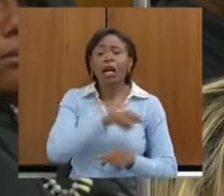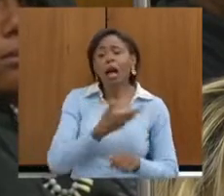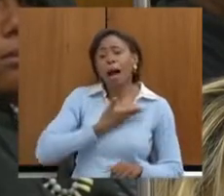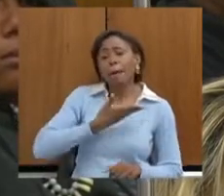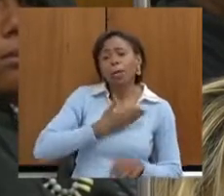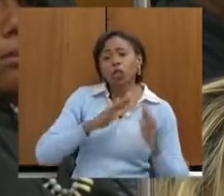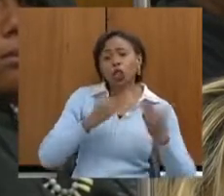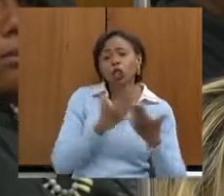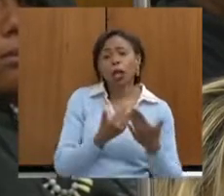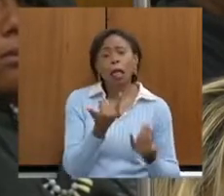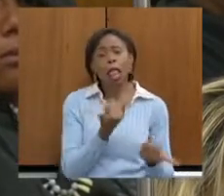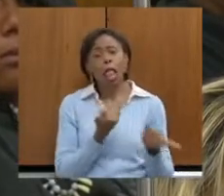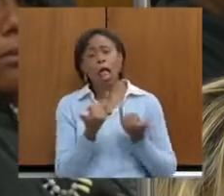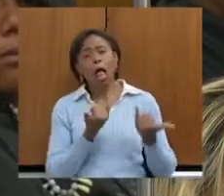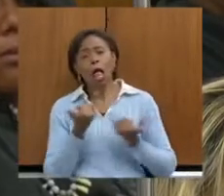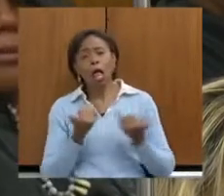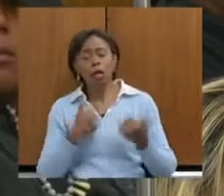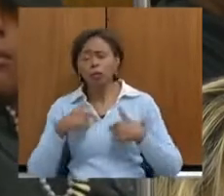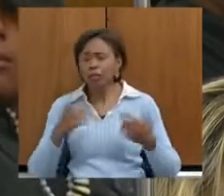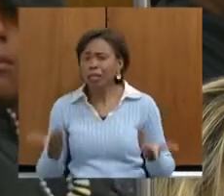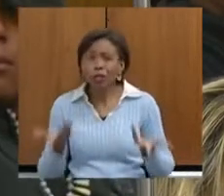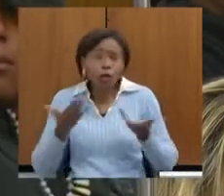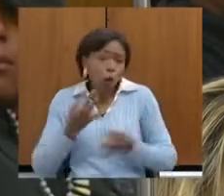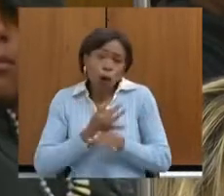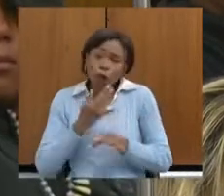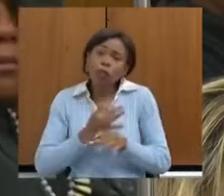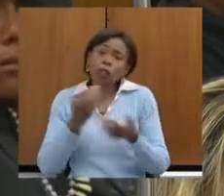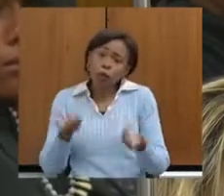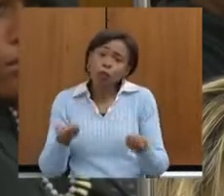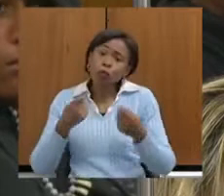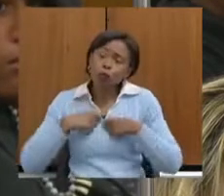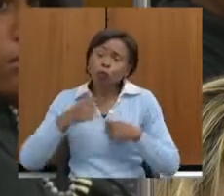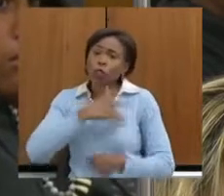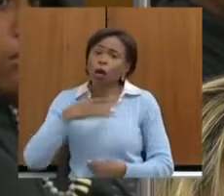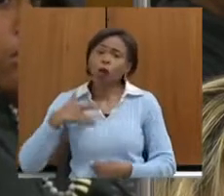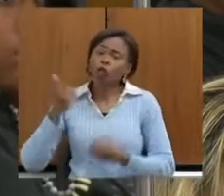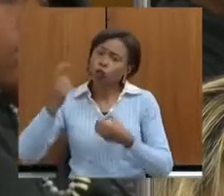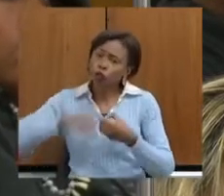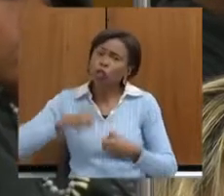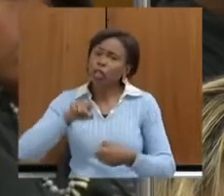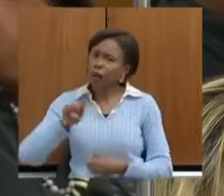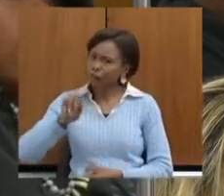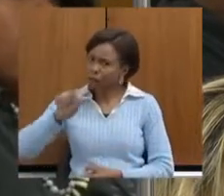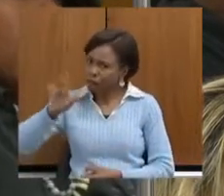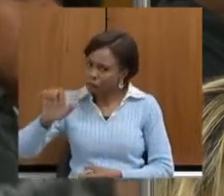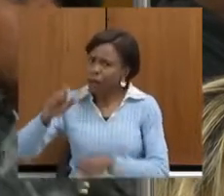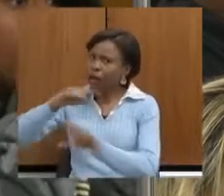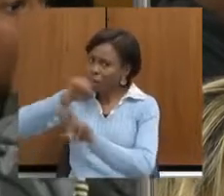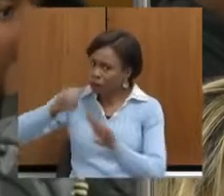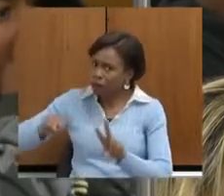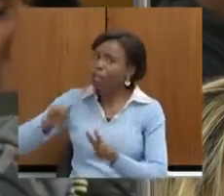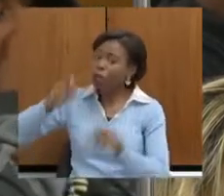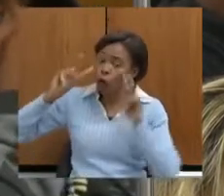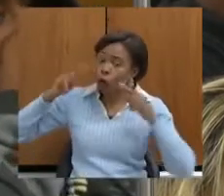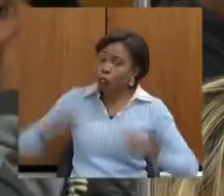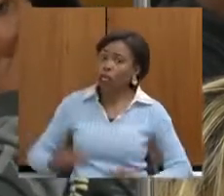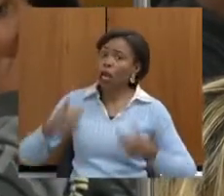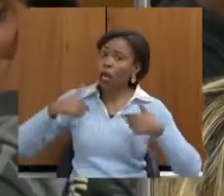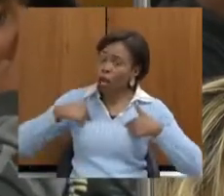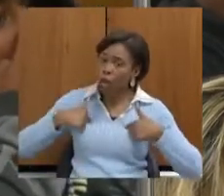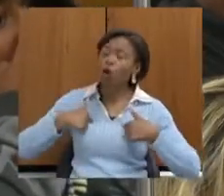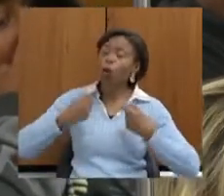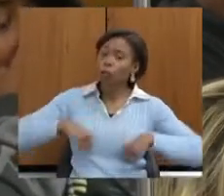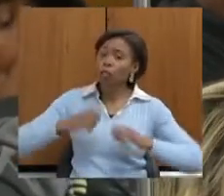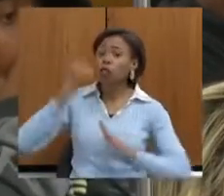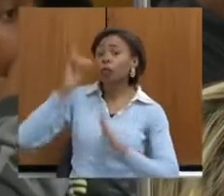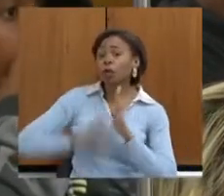falando as coisas comigo eu não aguento mais eu preciso da minha saúde volta eu quero que a Vale reconheça isso porque eu sou atingido assim eu vou lutar para